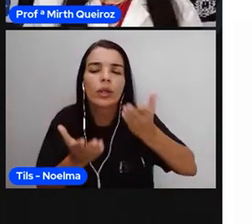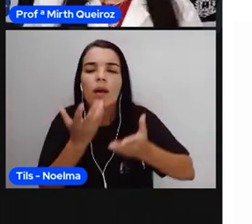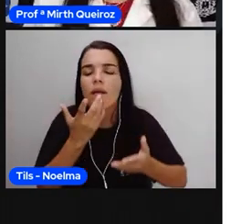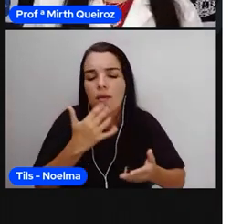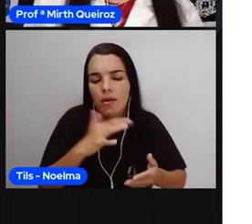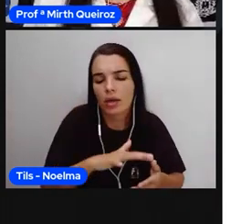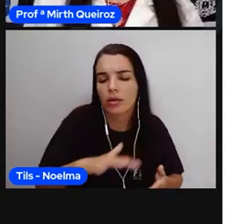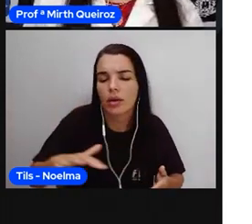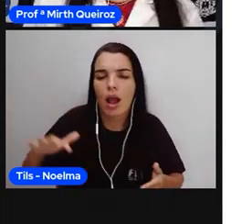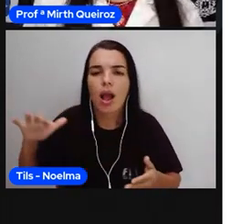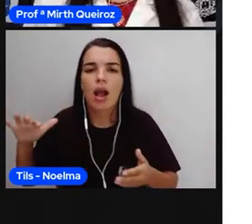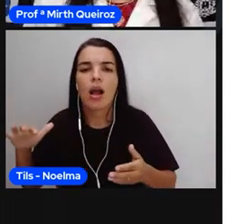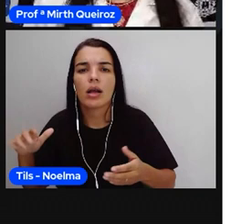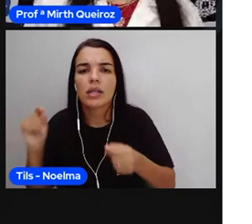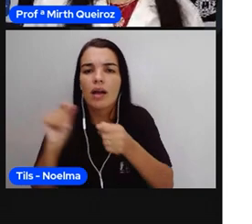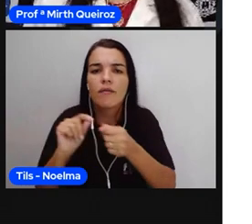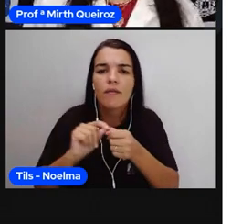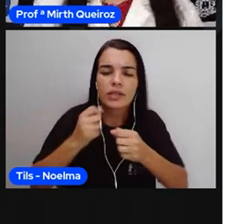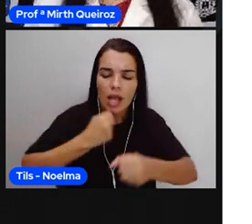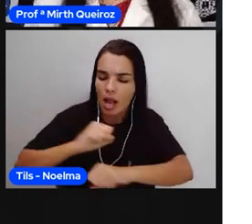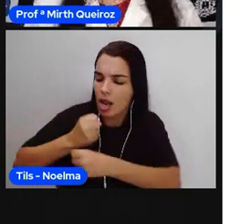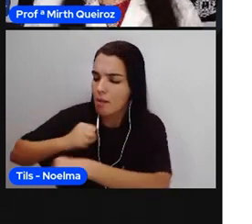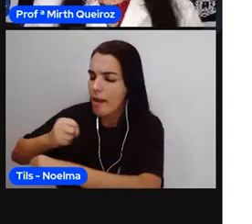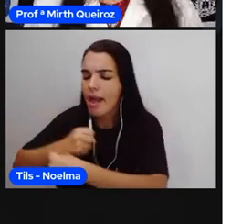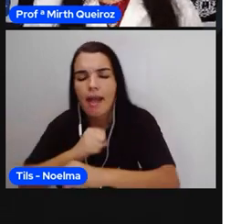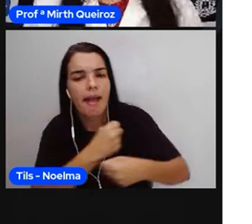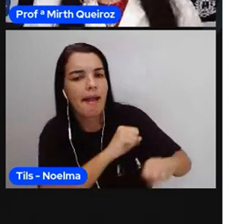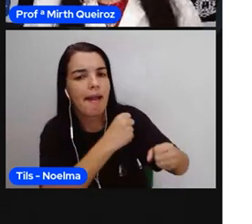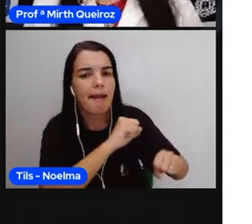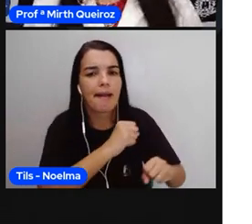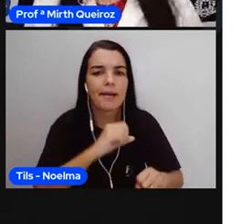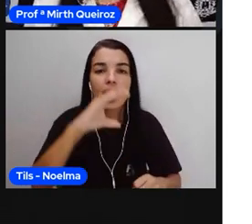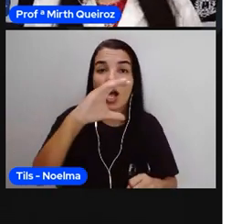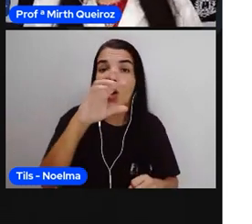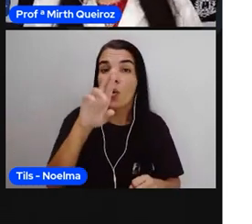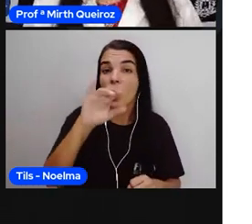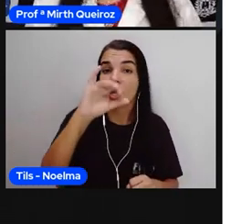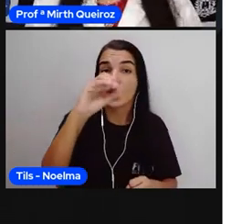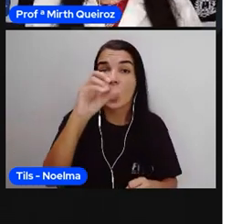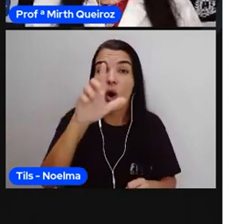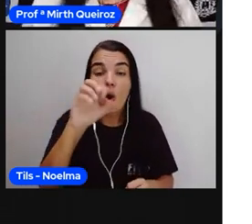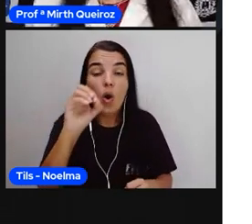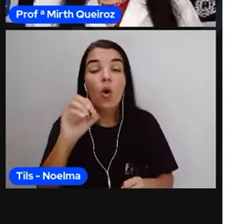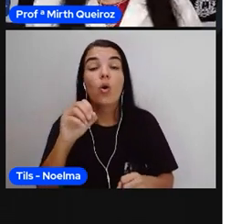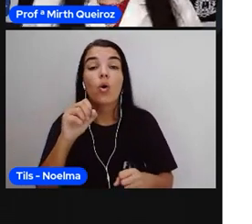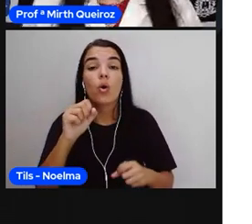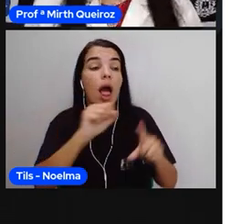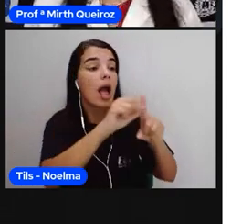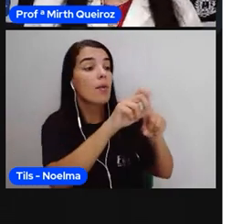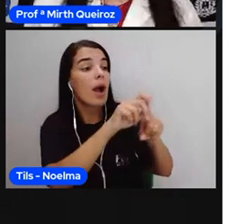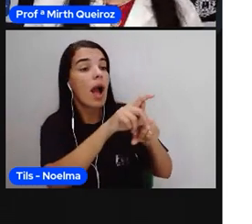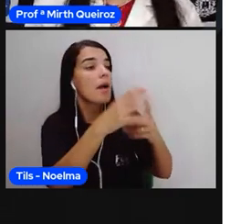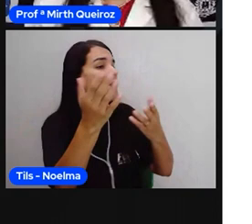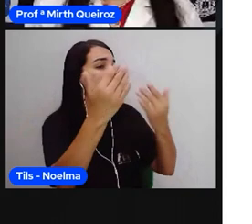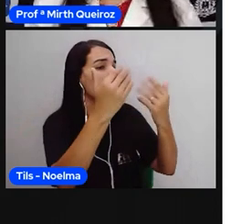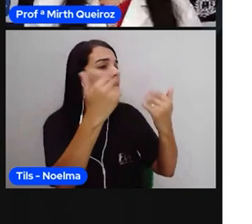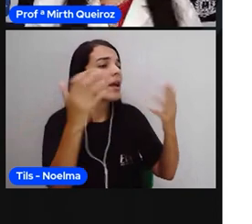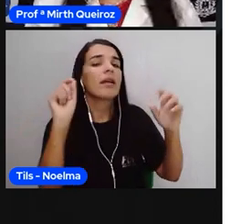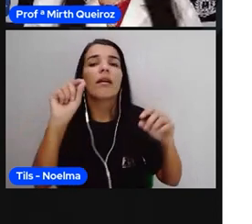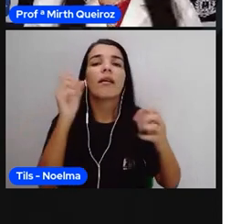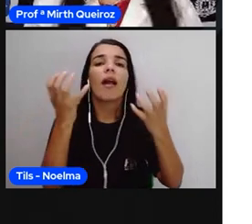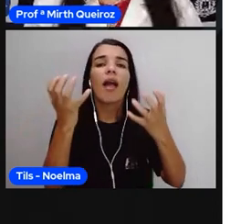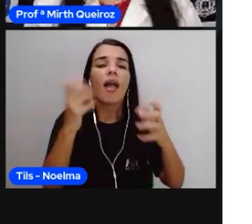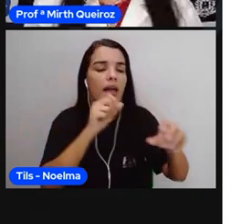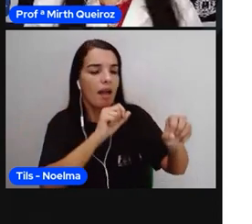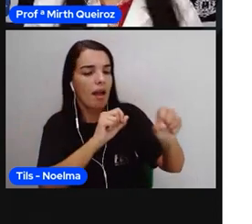crianças, para fazer serviços domésticos. Um crioulo está sendo alugado para poder trabalhar aí nas plantações,